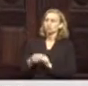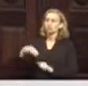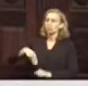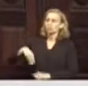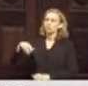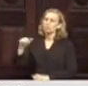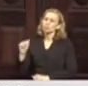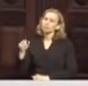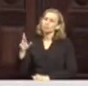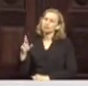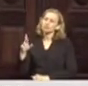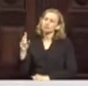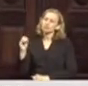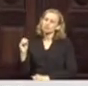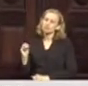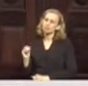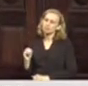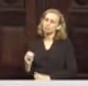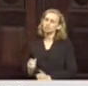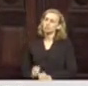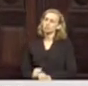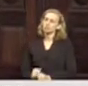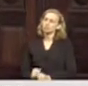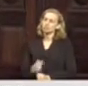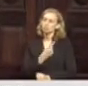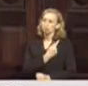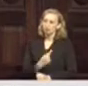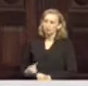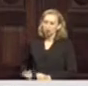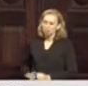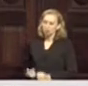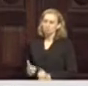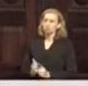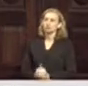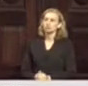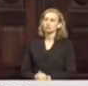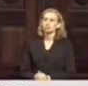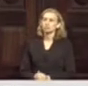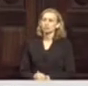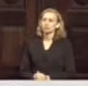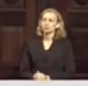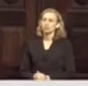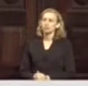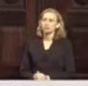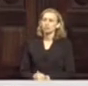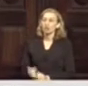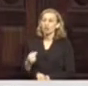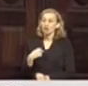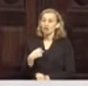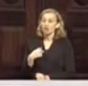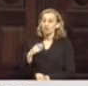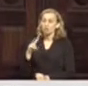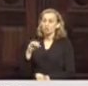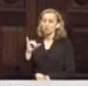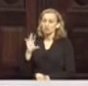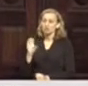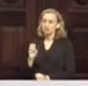Alencar, governador, numa chapa que eu fui o